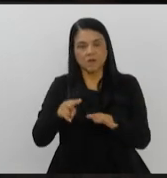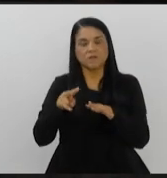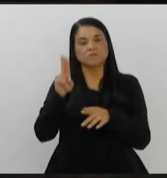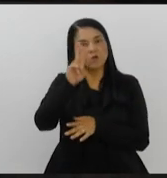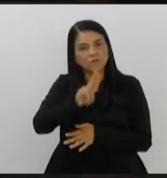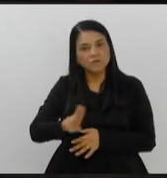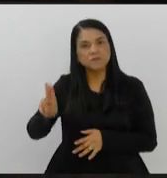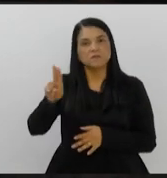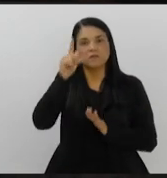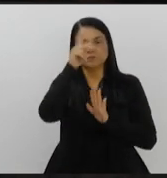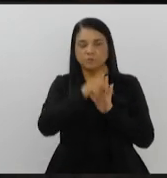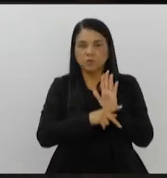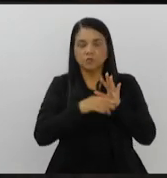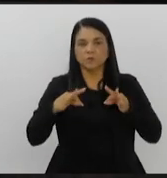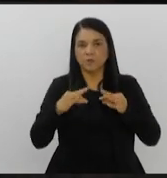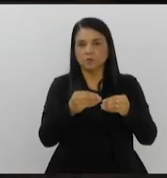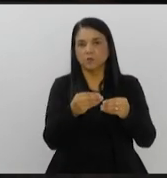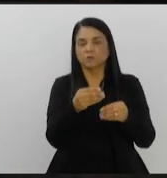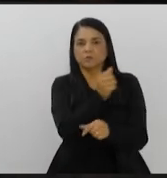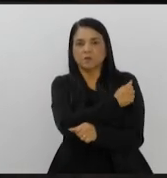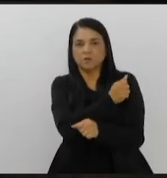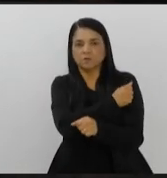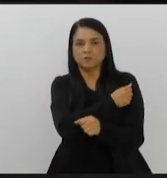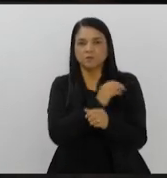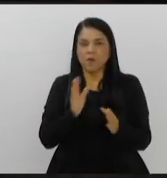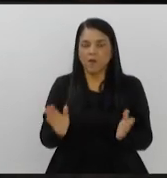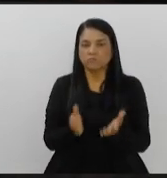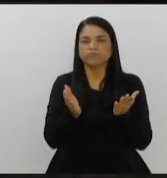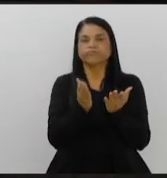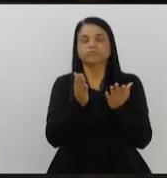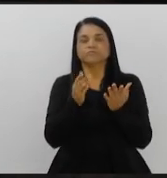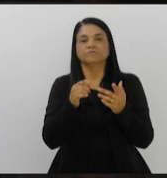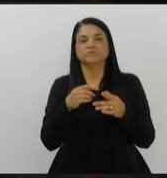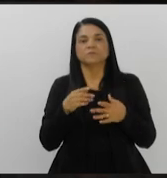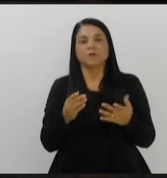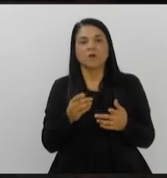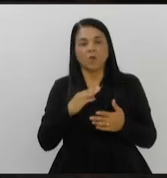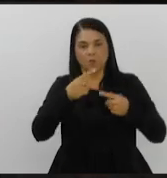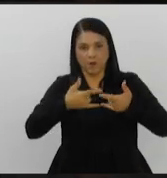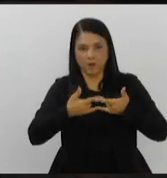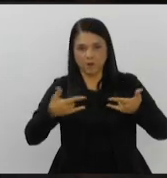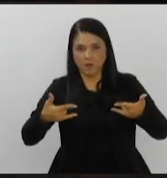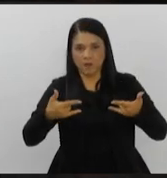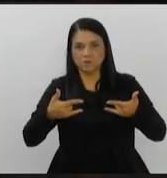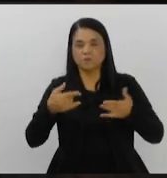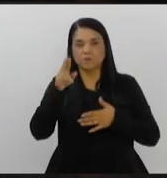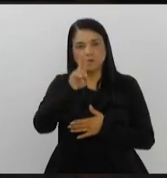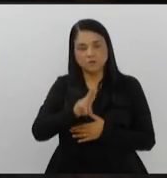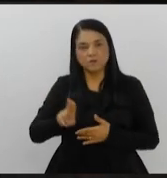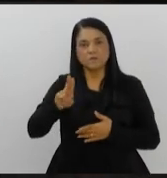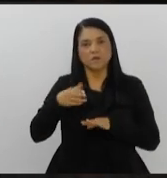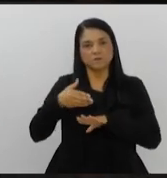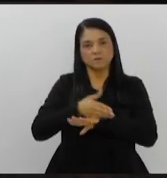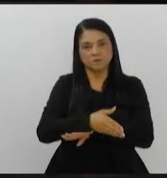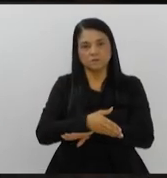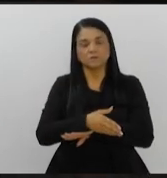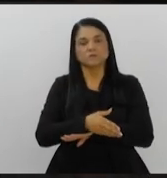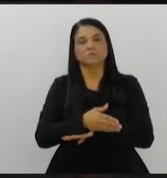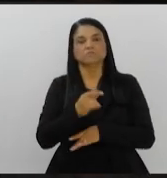Projeto Universitário para Todos, que promove o auxílio e incentivo ao ingresso nas universidades públicas e